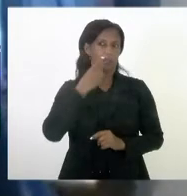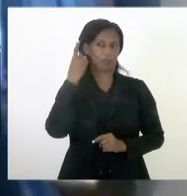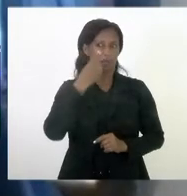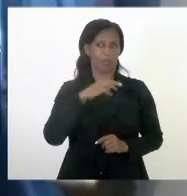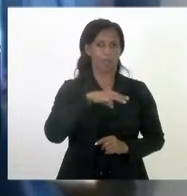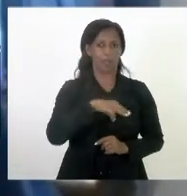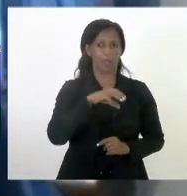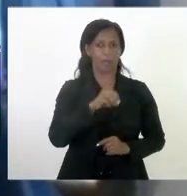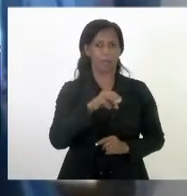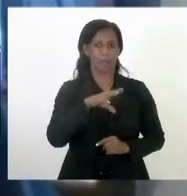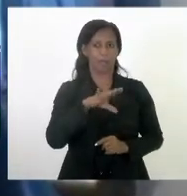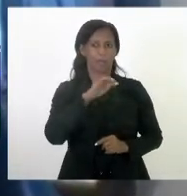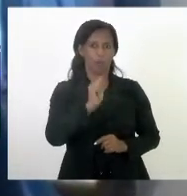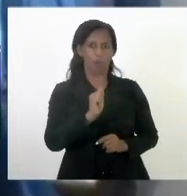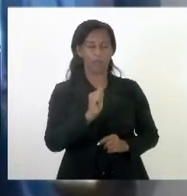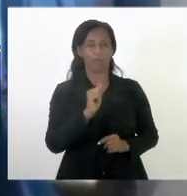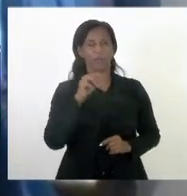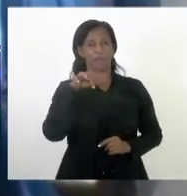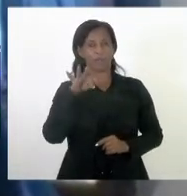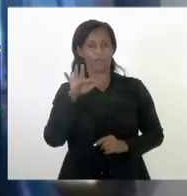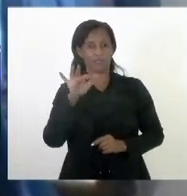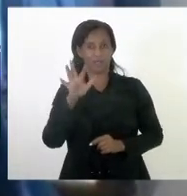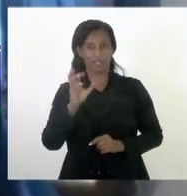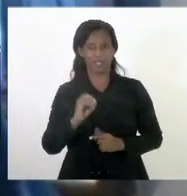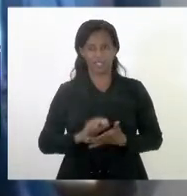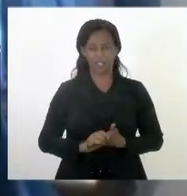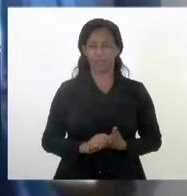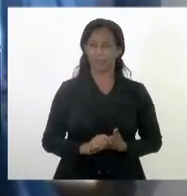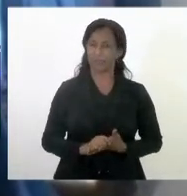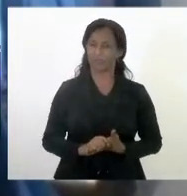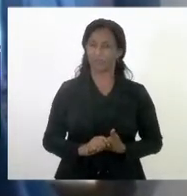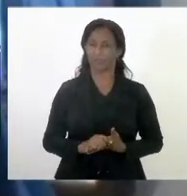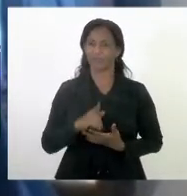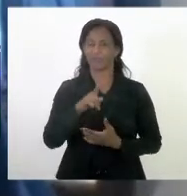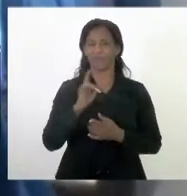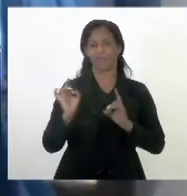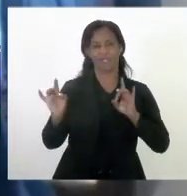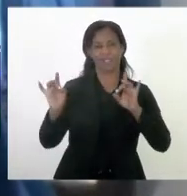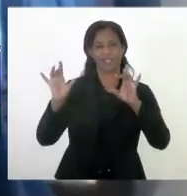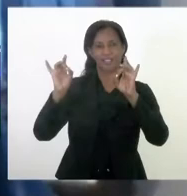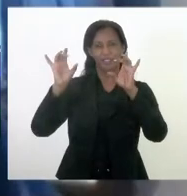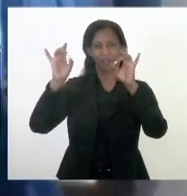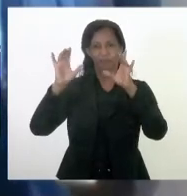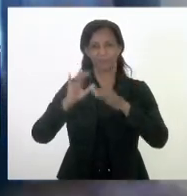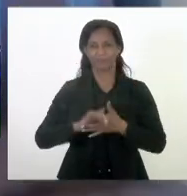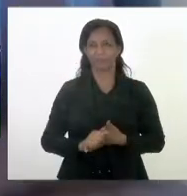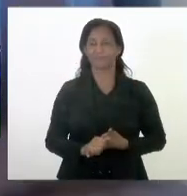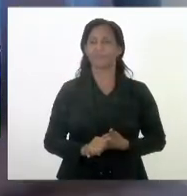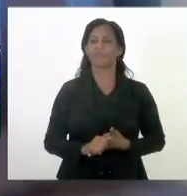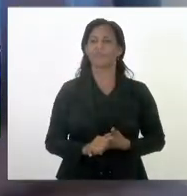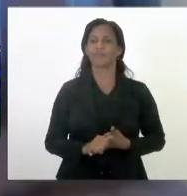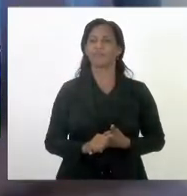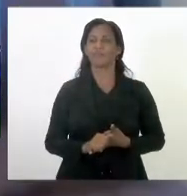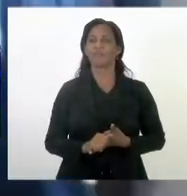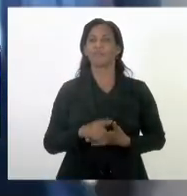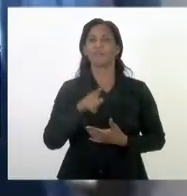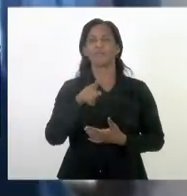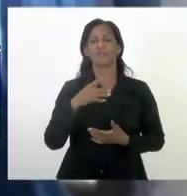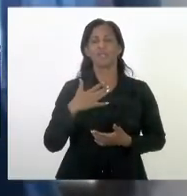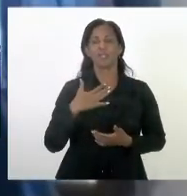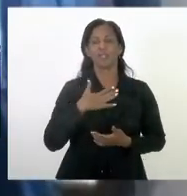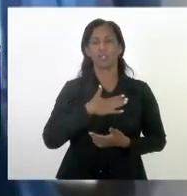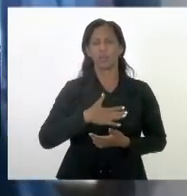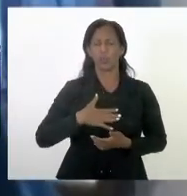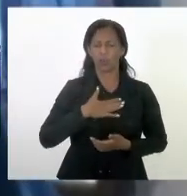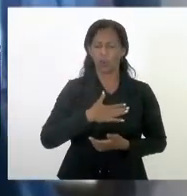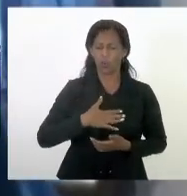Francisco, pela qual todos sabem que eu tenho um xodó especial, adoro mesmo a Mônica Francisco, gosto de todas as